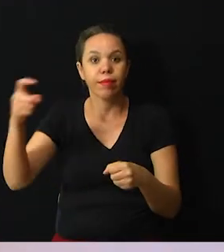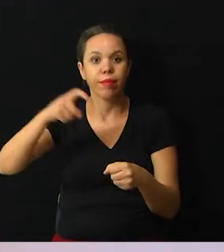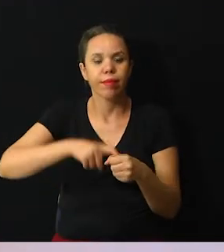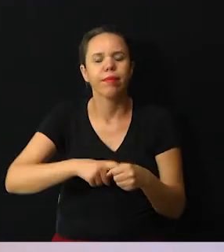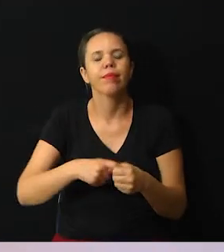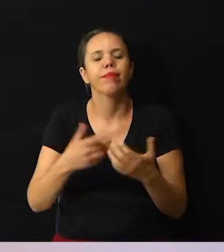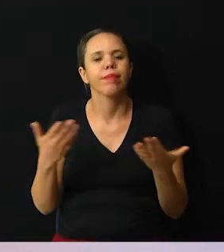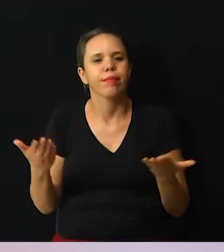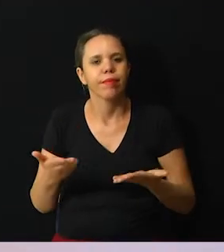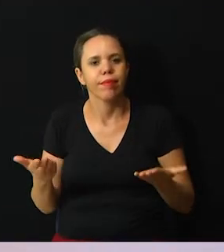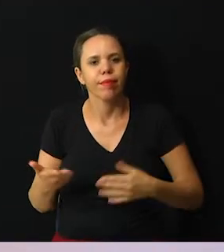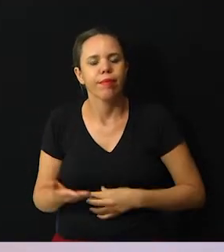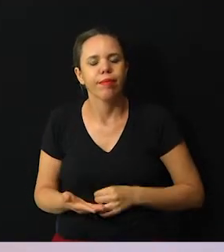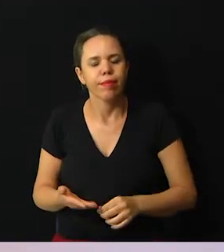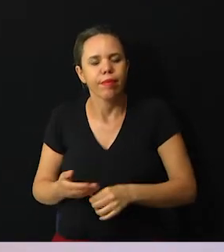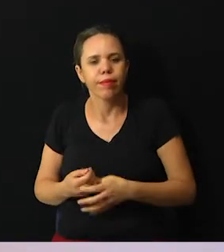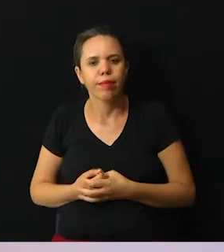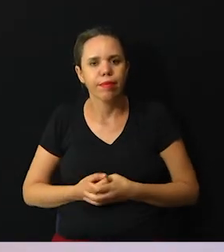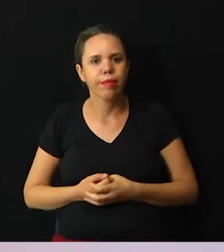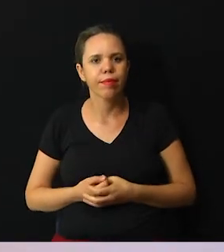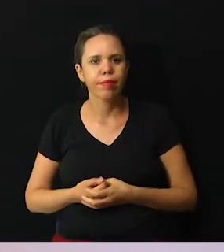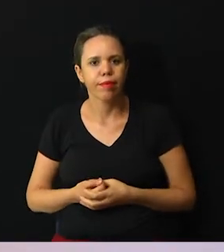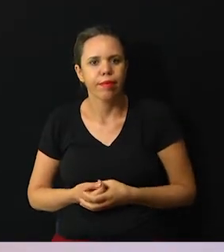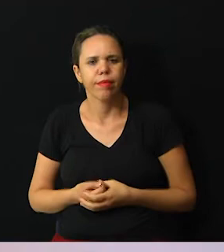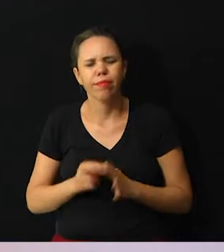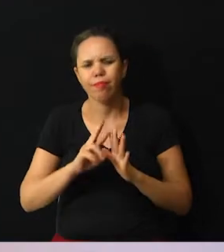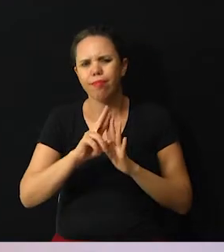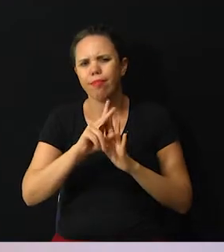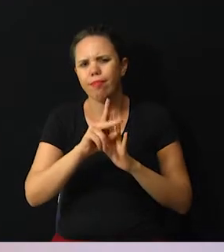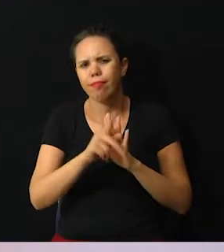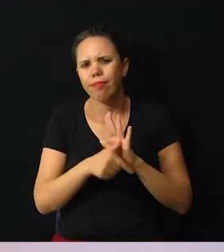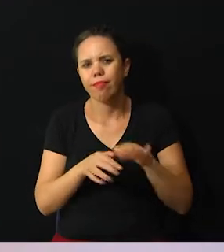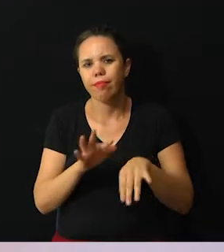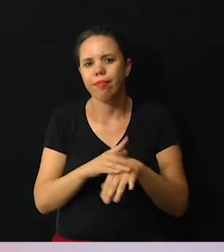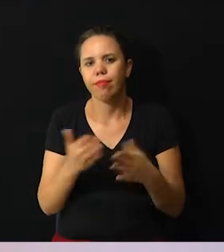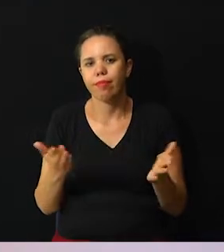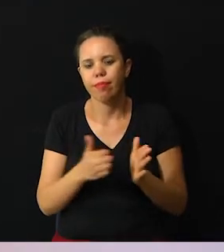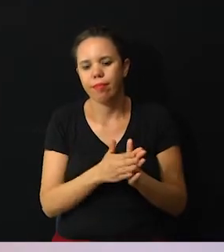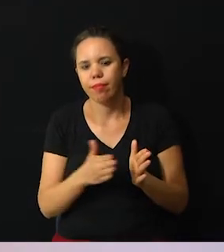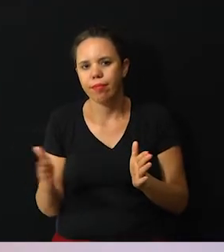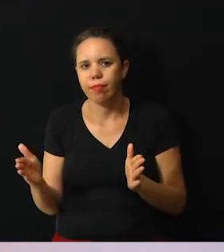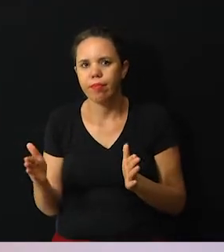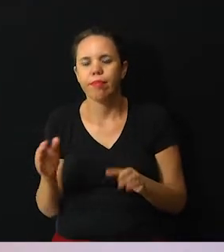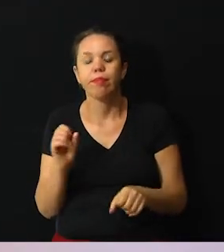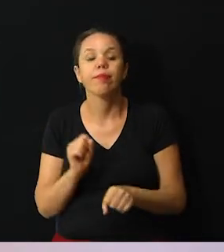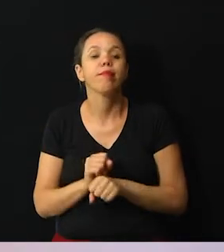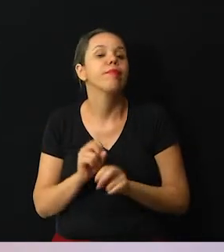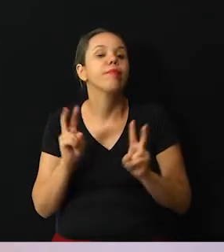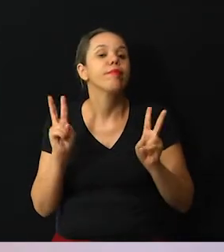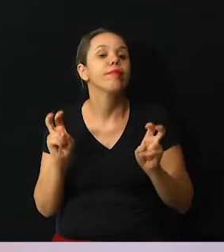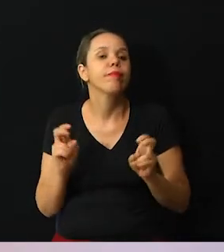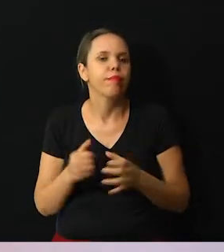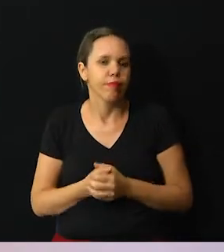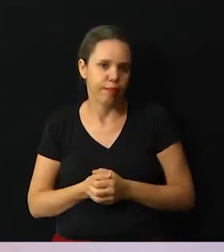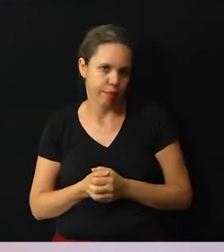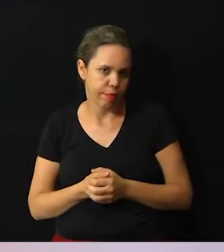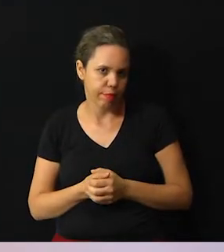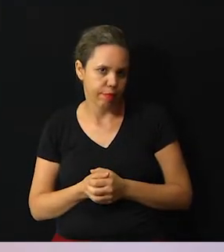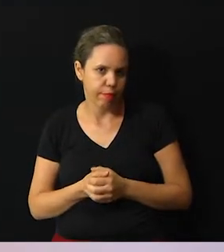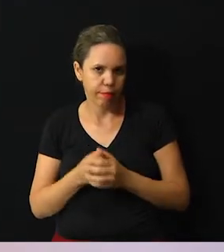Saúde é Vida de volta e hoje a gente está falando sobre várias doenças. Neste bloco a gente reservou o